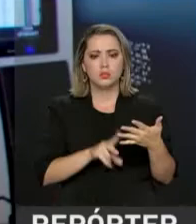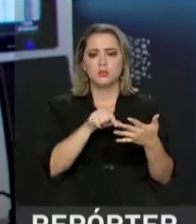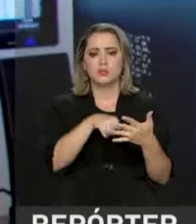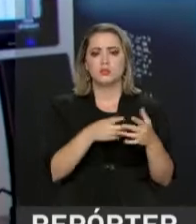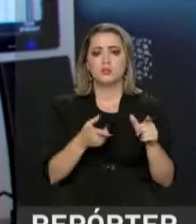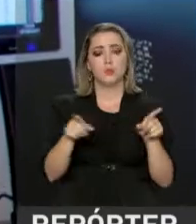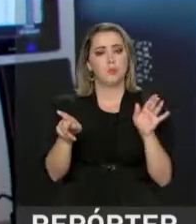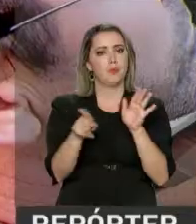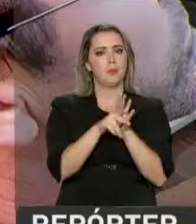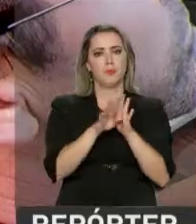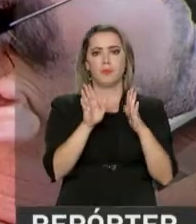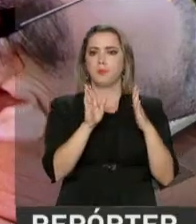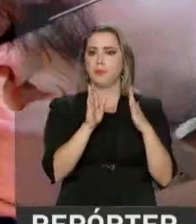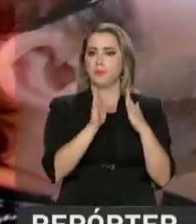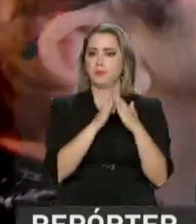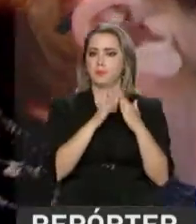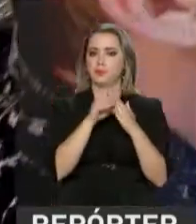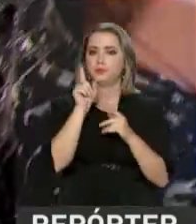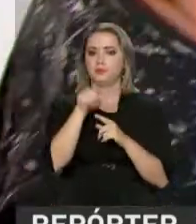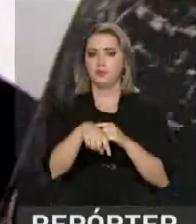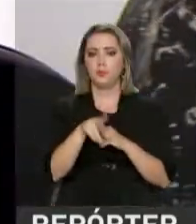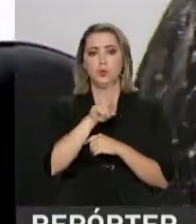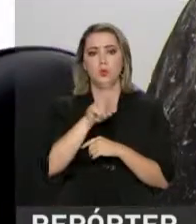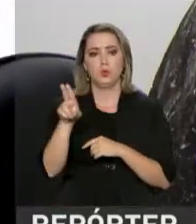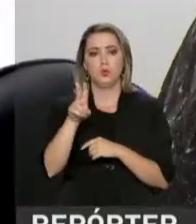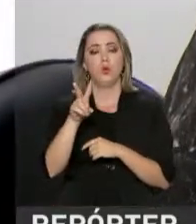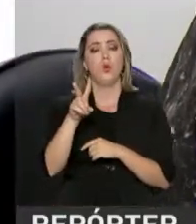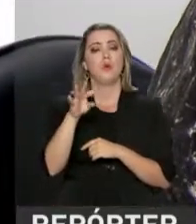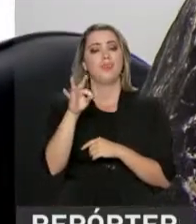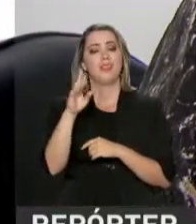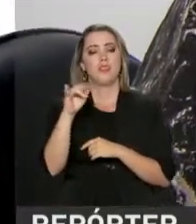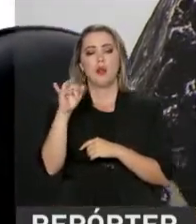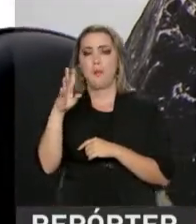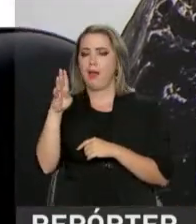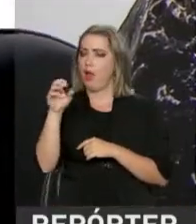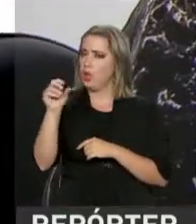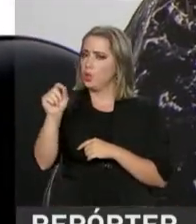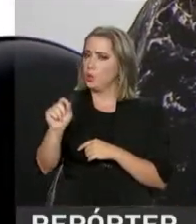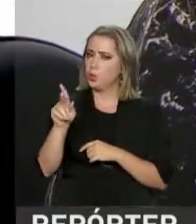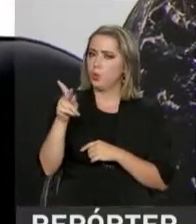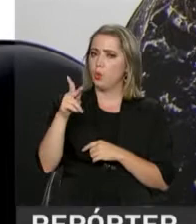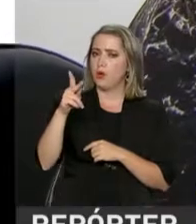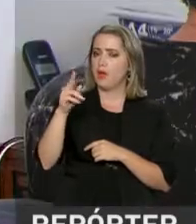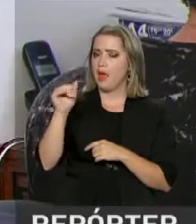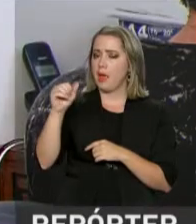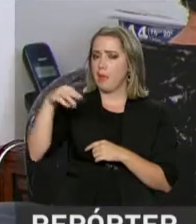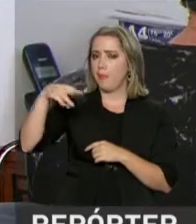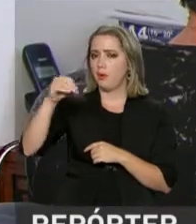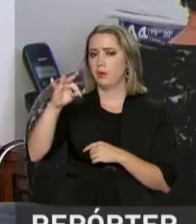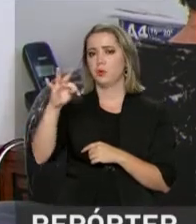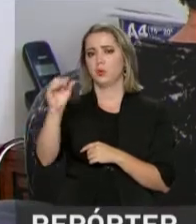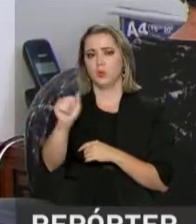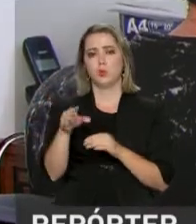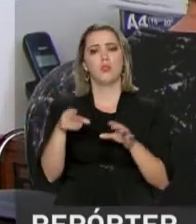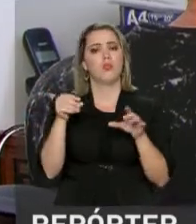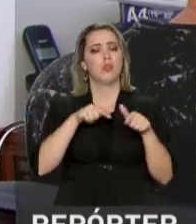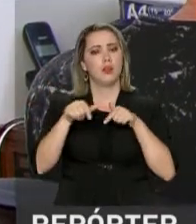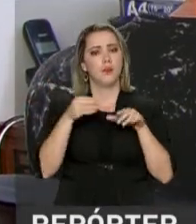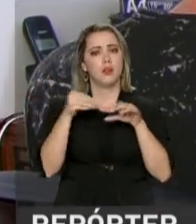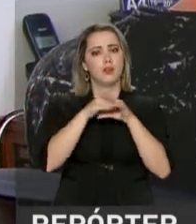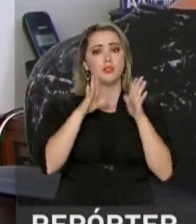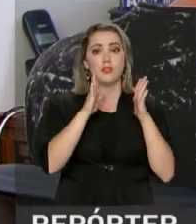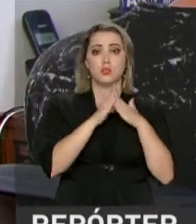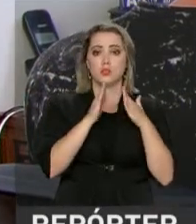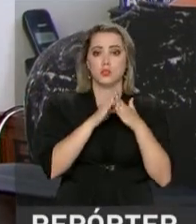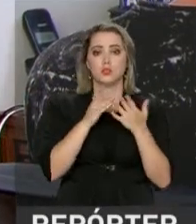montado em casa é o chamado trabalho remoto também conhecido como home office que representa uma economia no orçamento